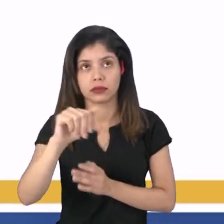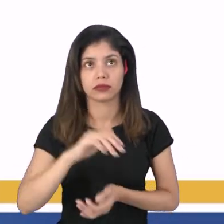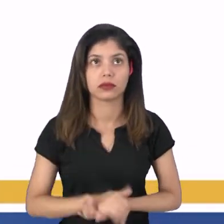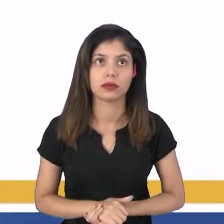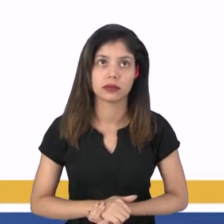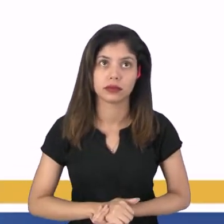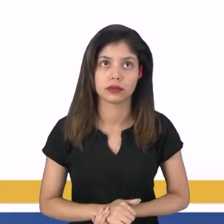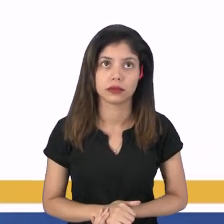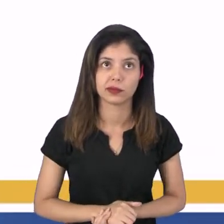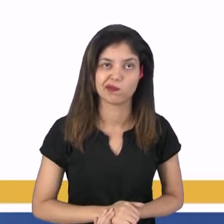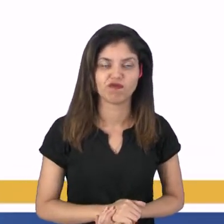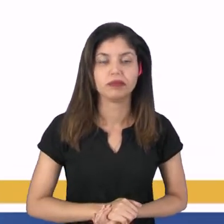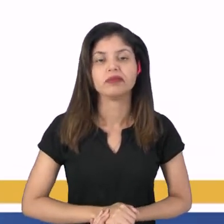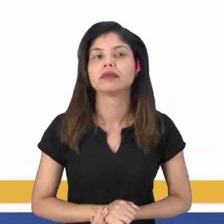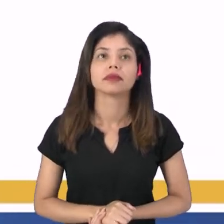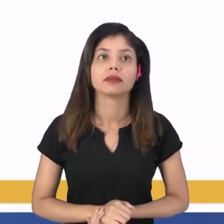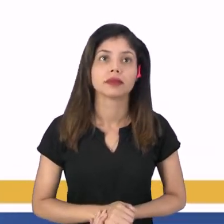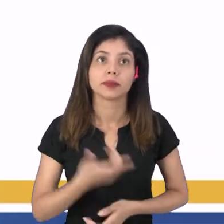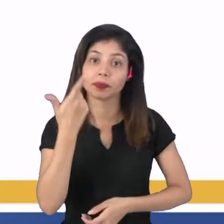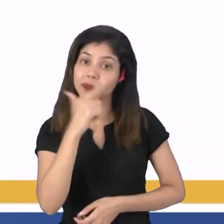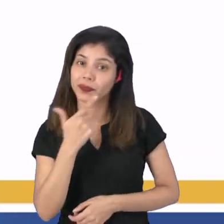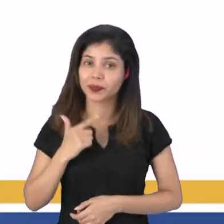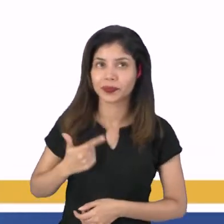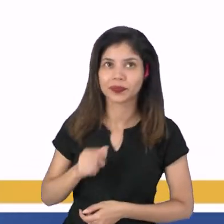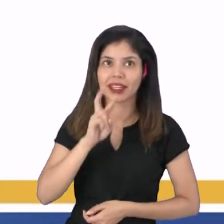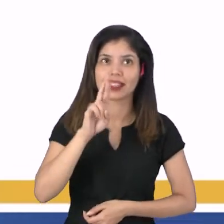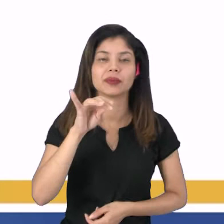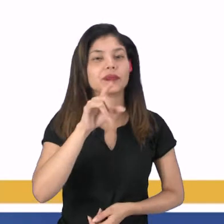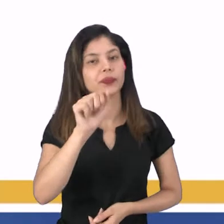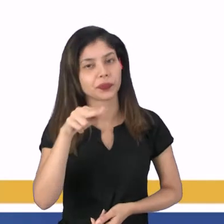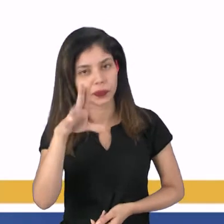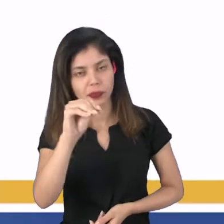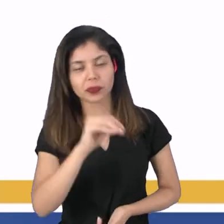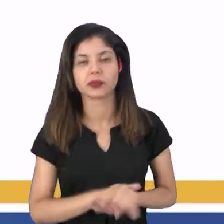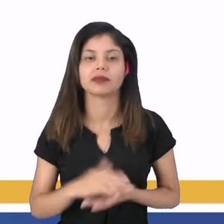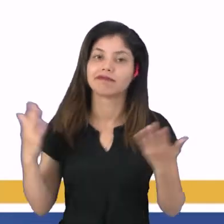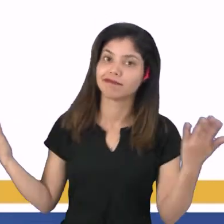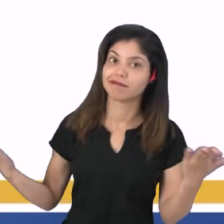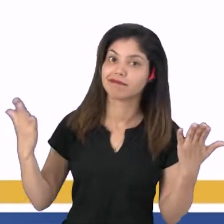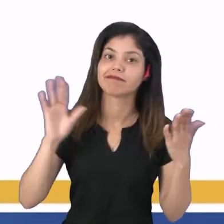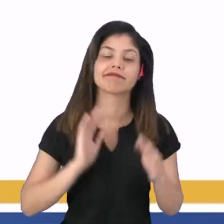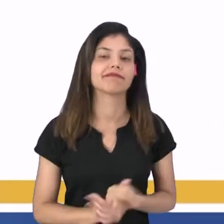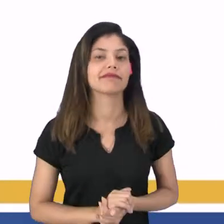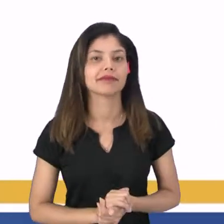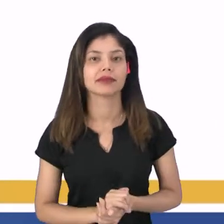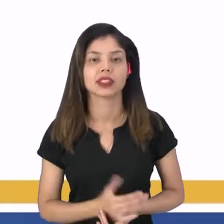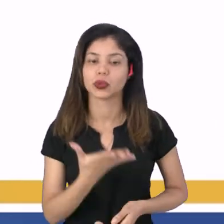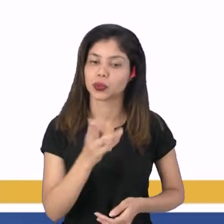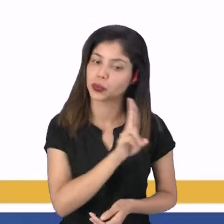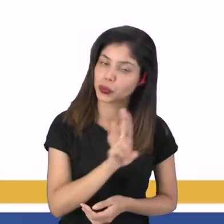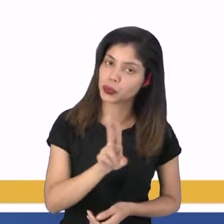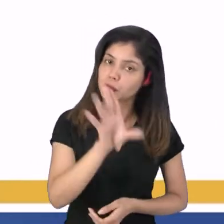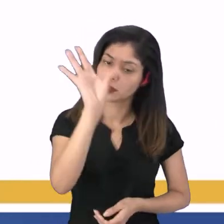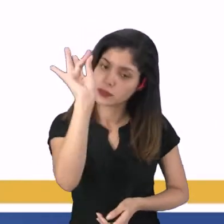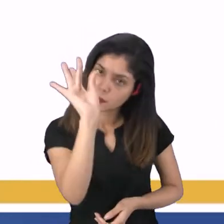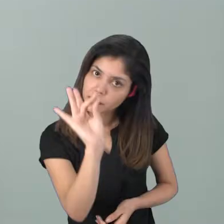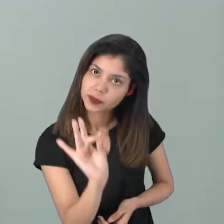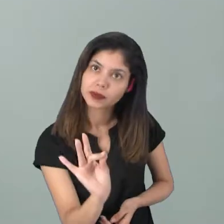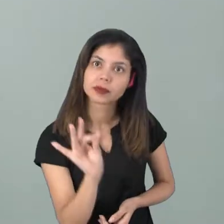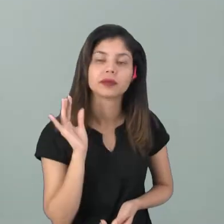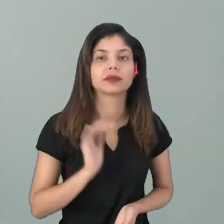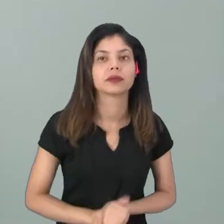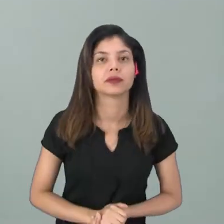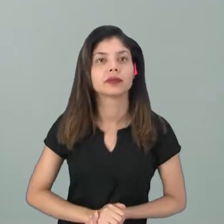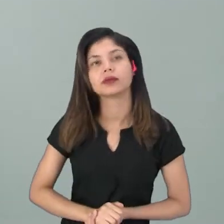acaba virando papelaria. O riso, que vira risonho, tá? Então são por nome. Essa é a